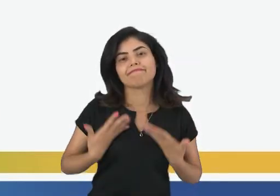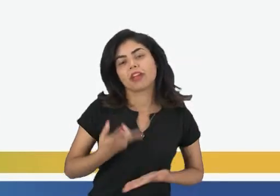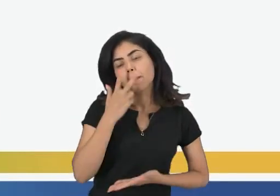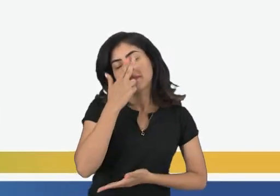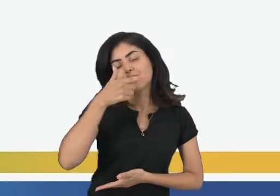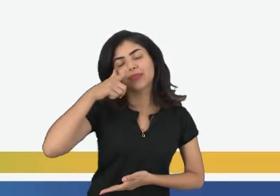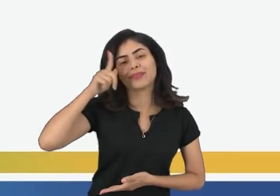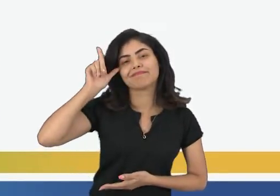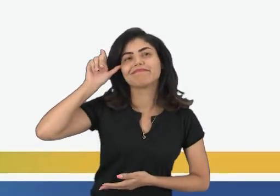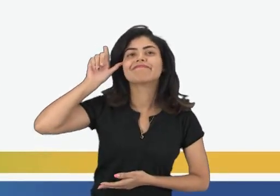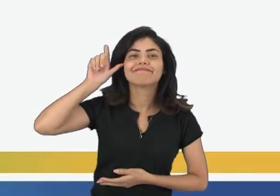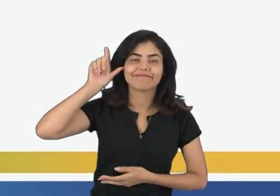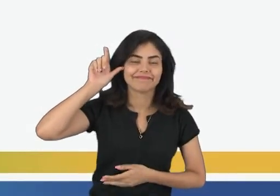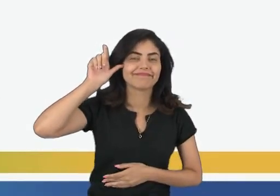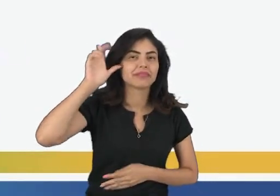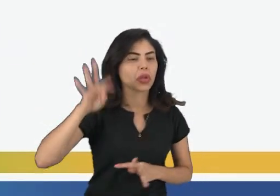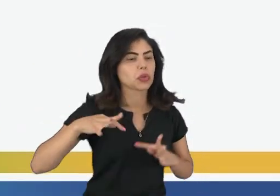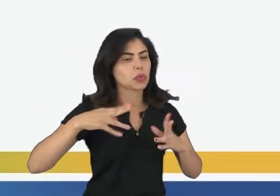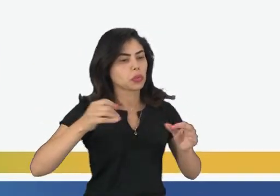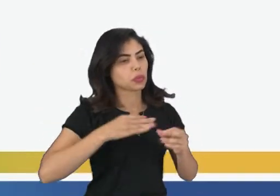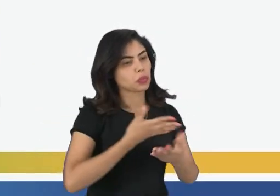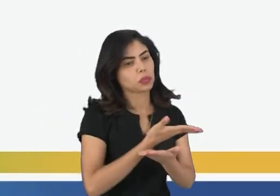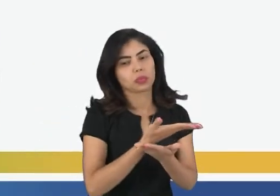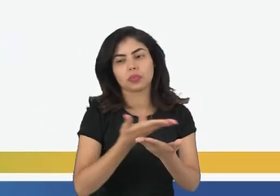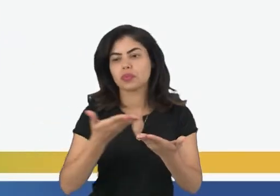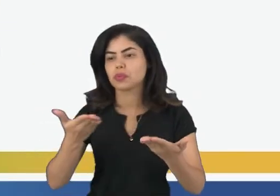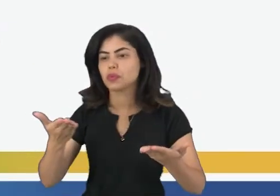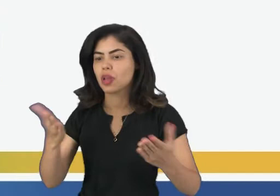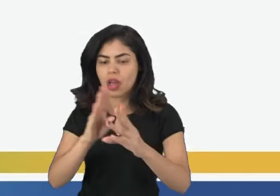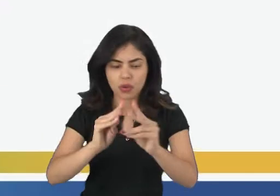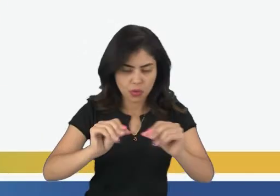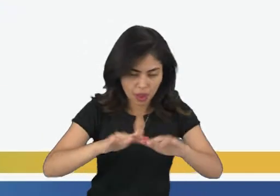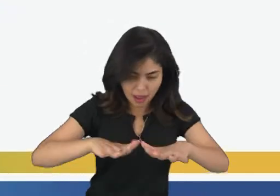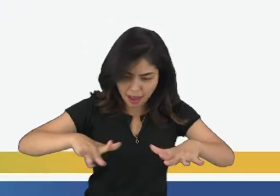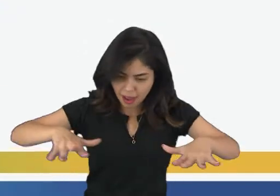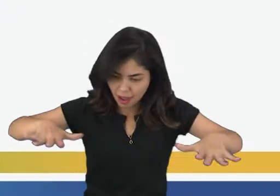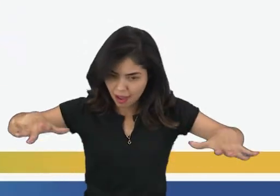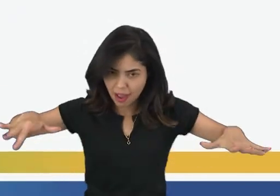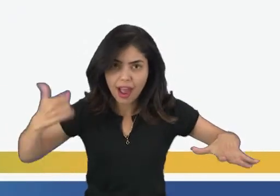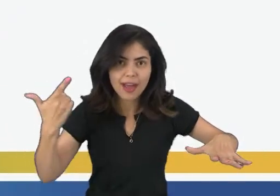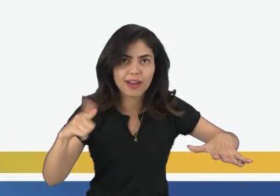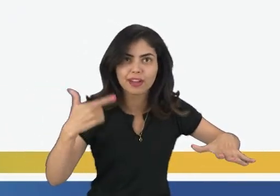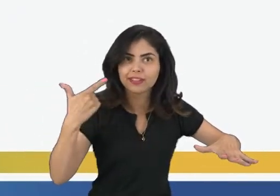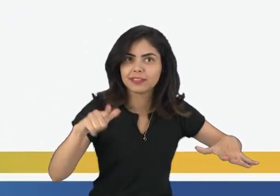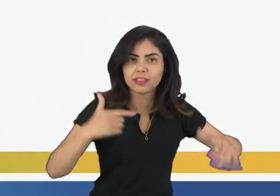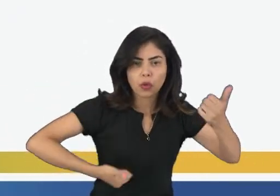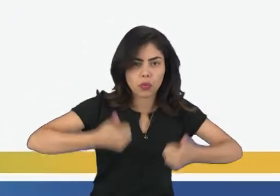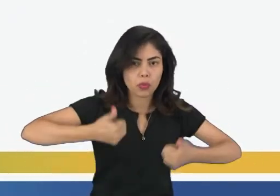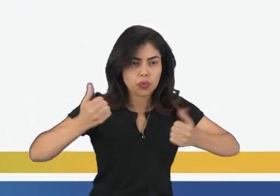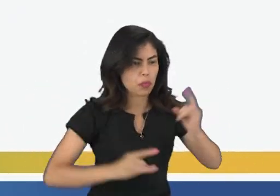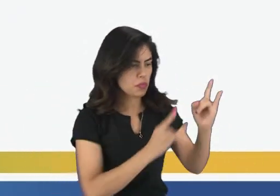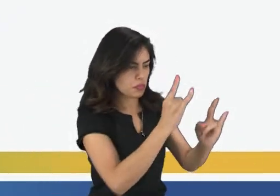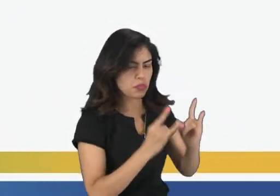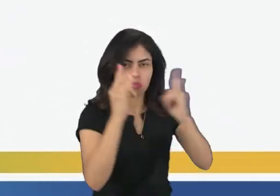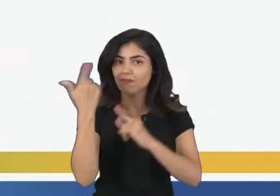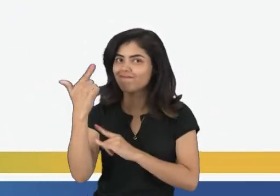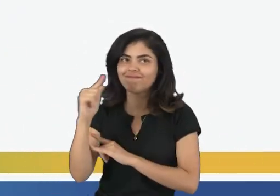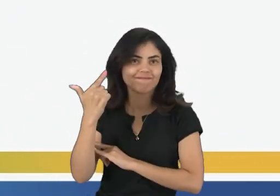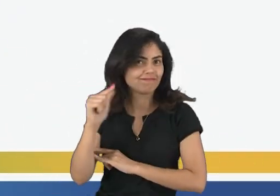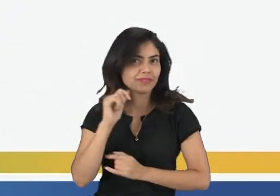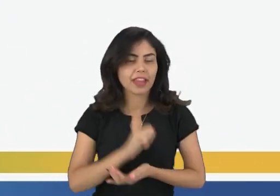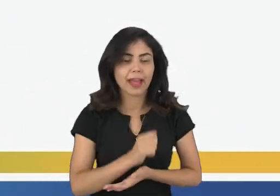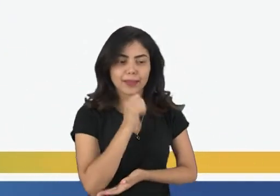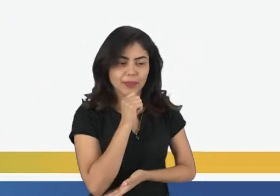Parece que foi ontem. Tudo isso era chão de terra. Não havia tantos carros, tantos prédios. A